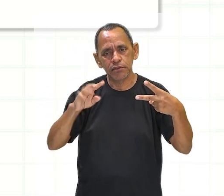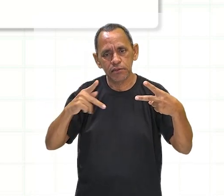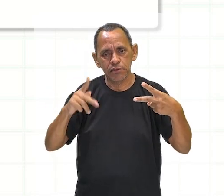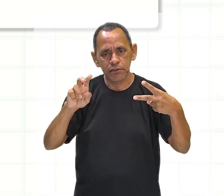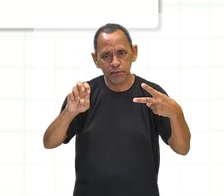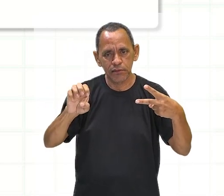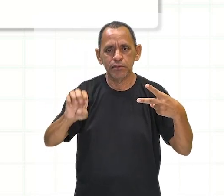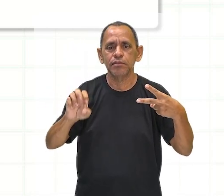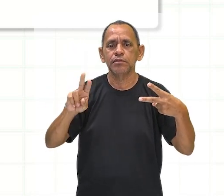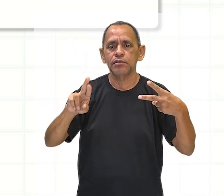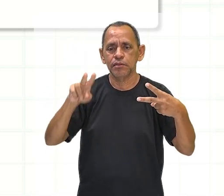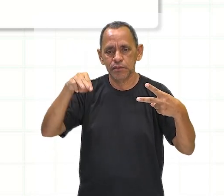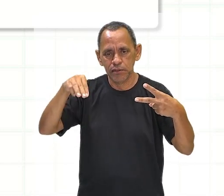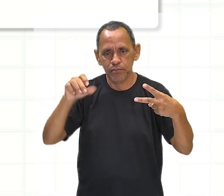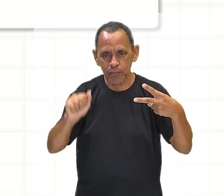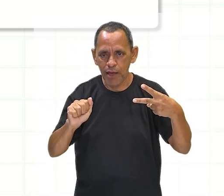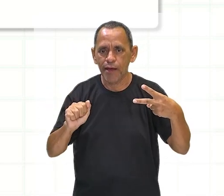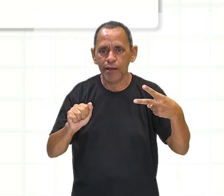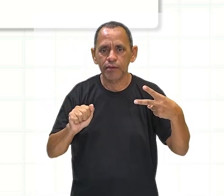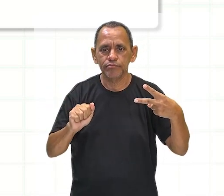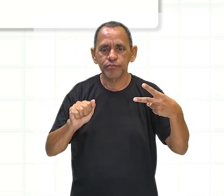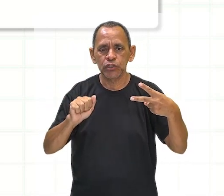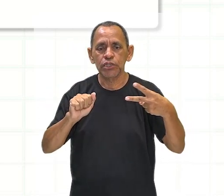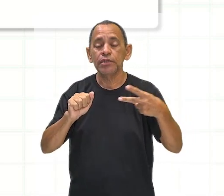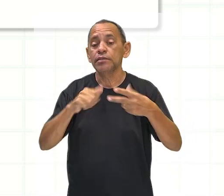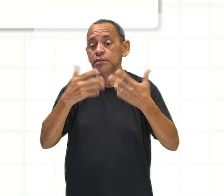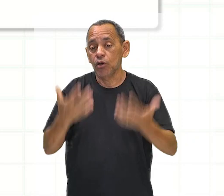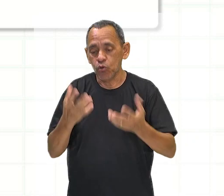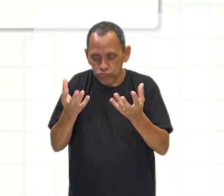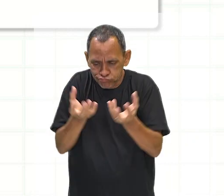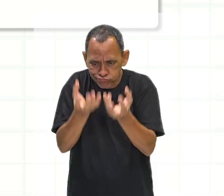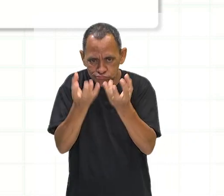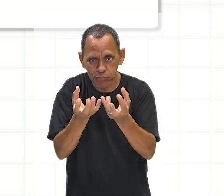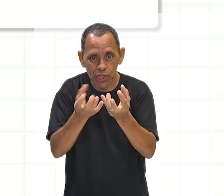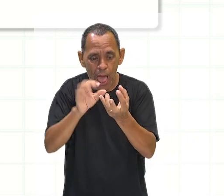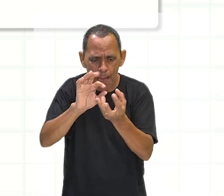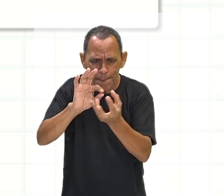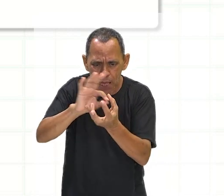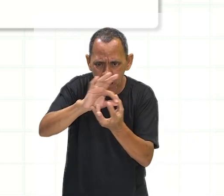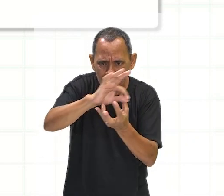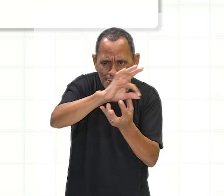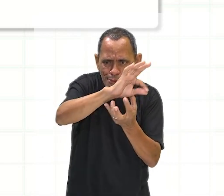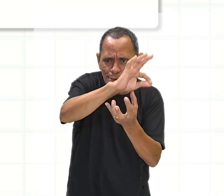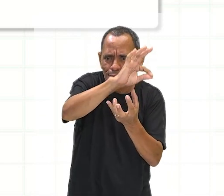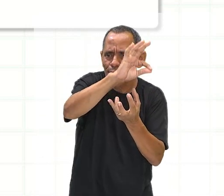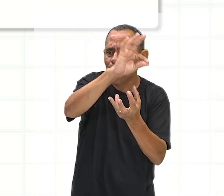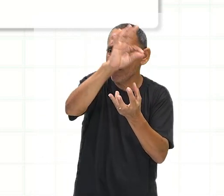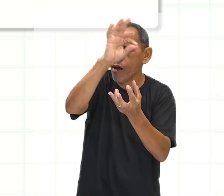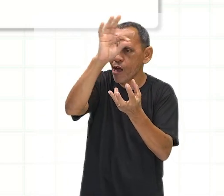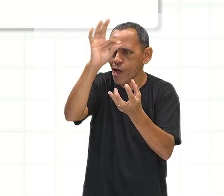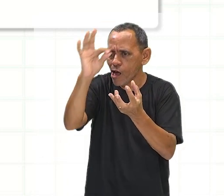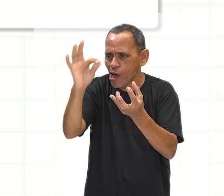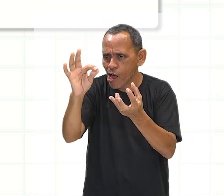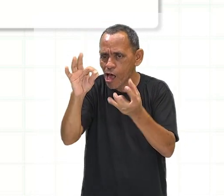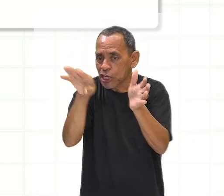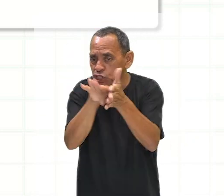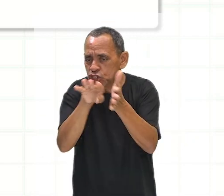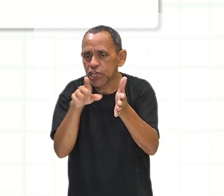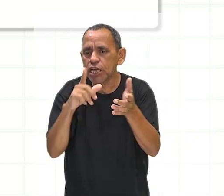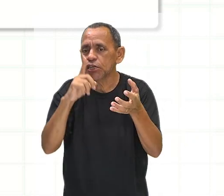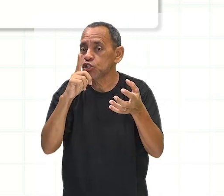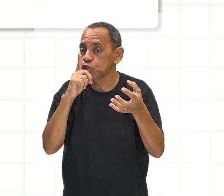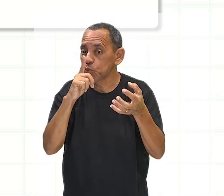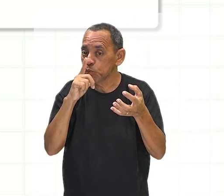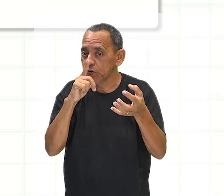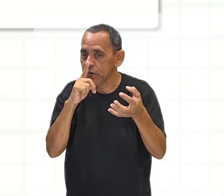eles serão lançados. Então, observem aí toda a importância, né, desses órgãos ali, dessas glândulas, que compõem ali o